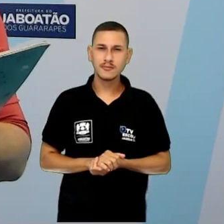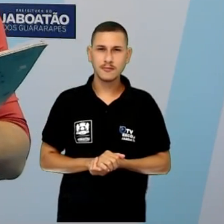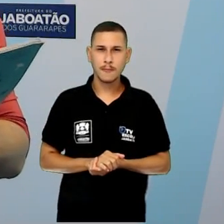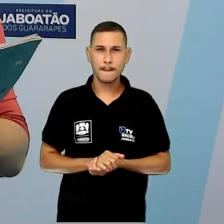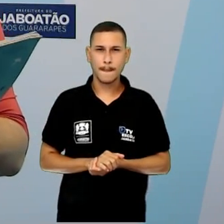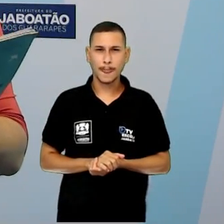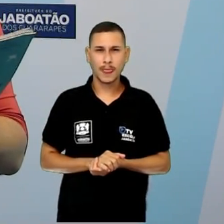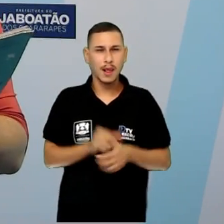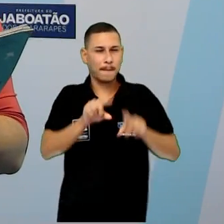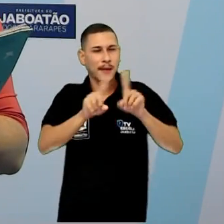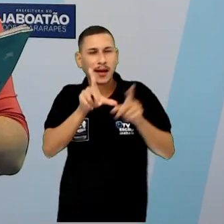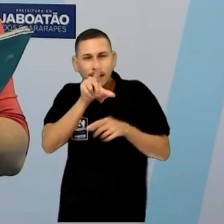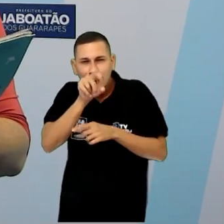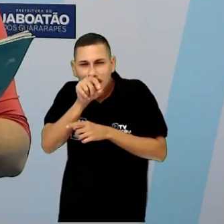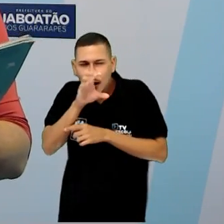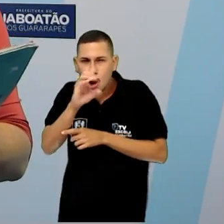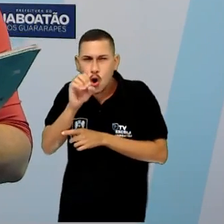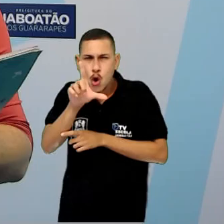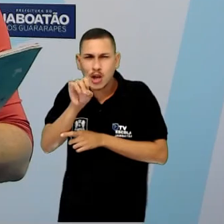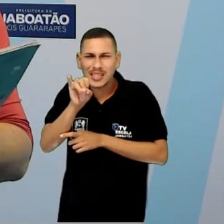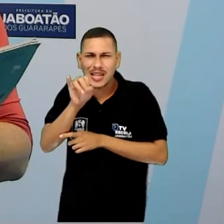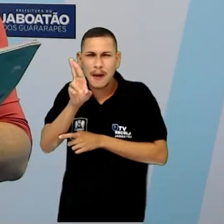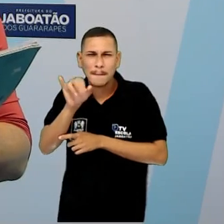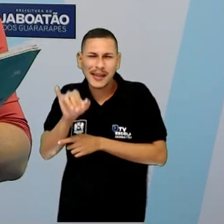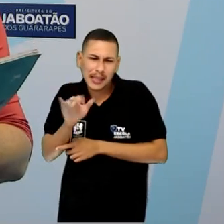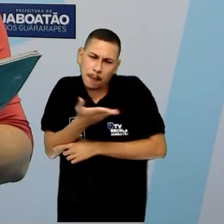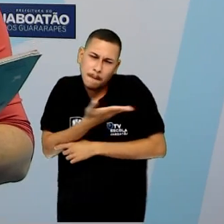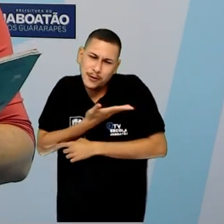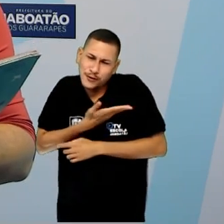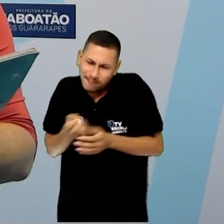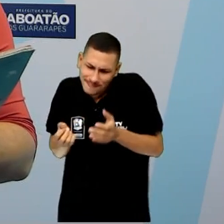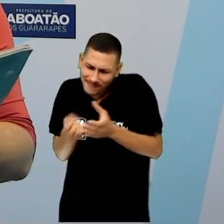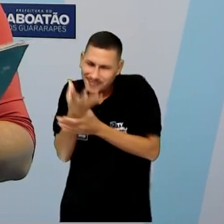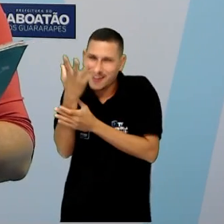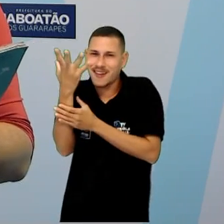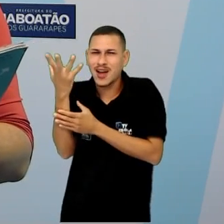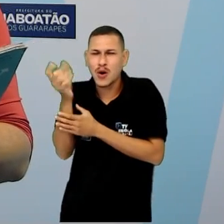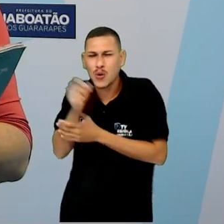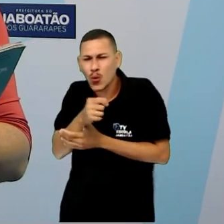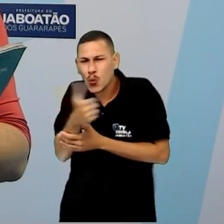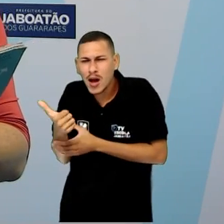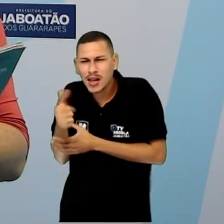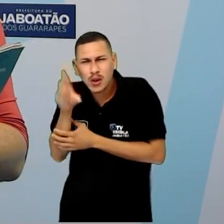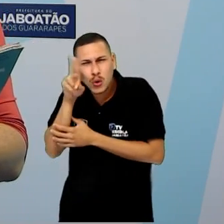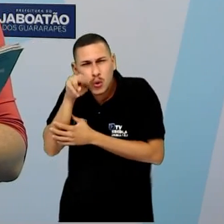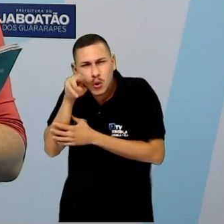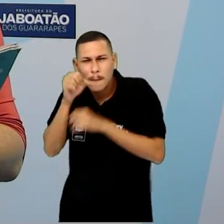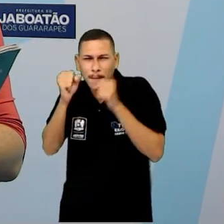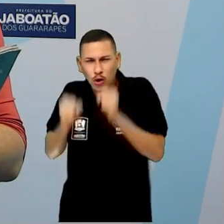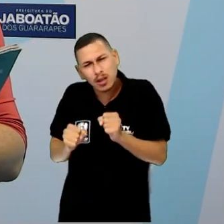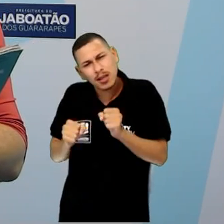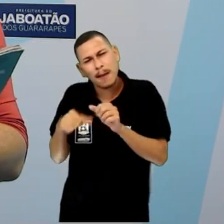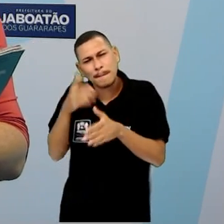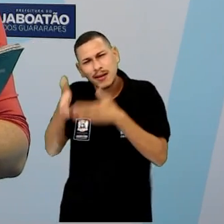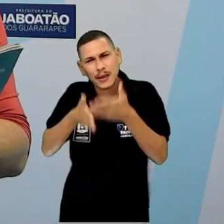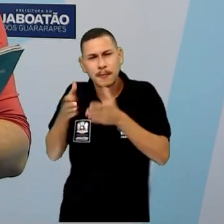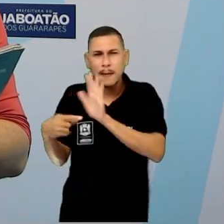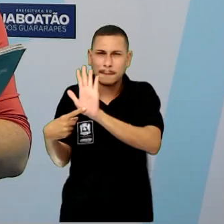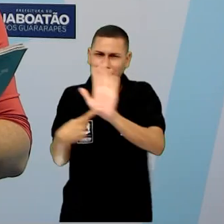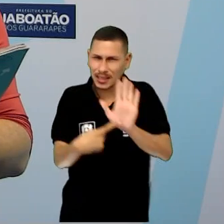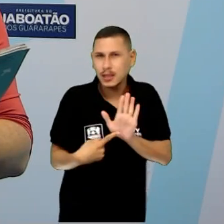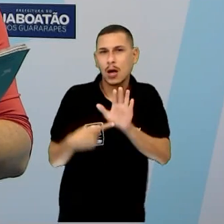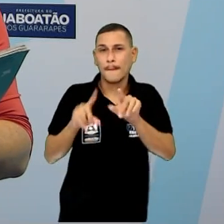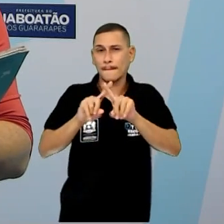Entre Gralha Gralhosa e o colibri, uma linda amizade surgiu. Quase nunca ele podia ir às suas apresentações.